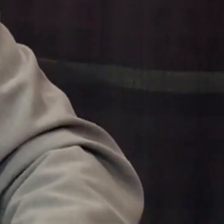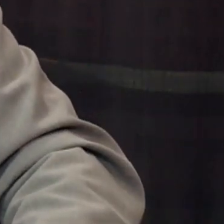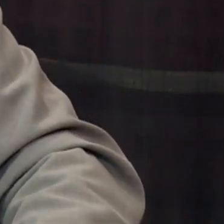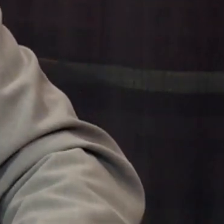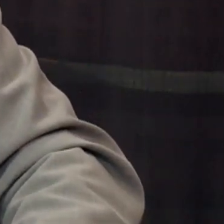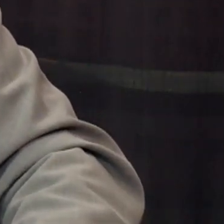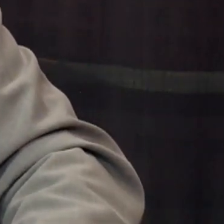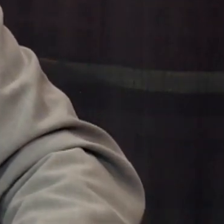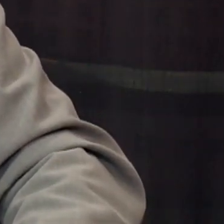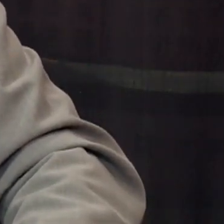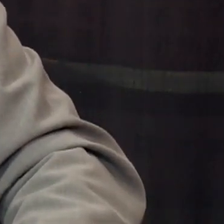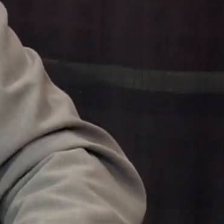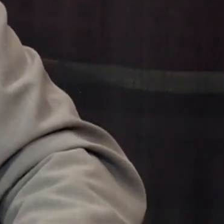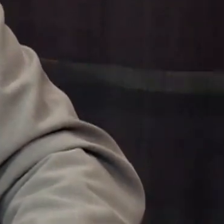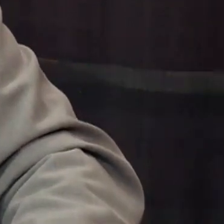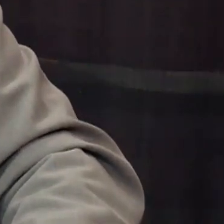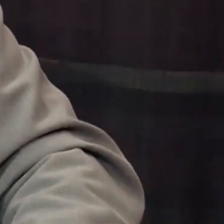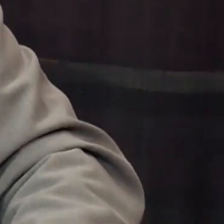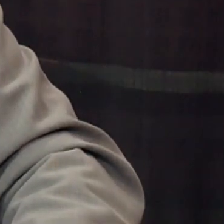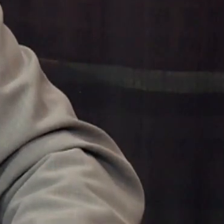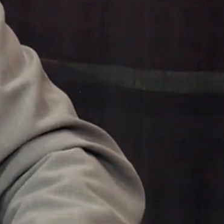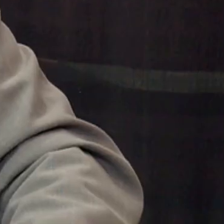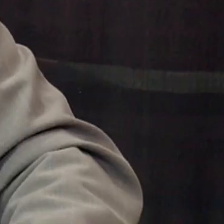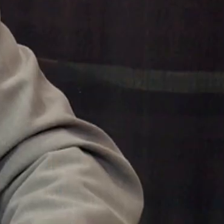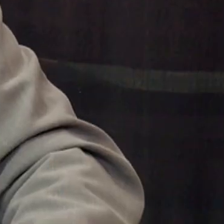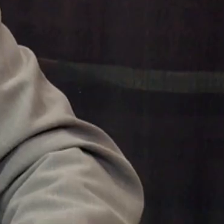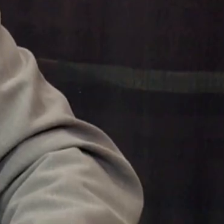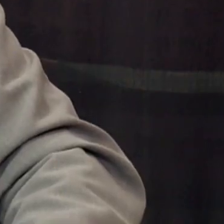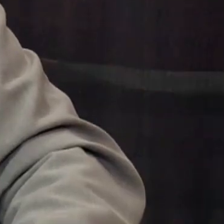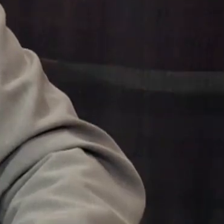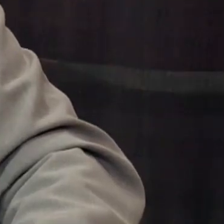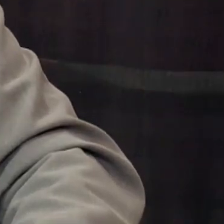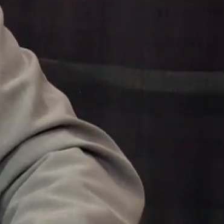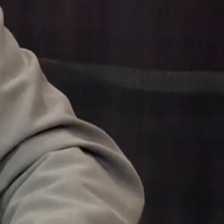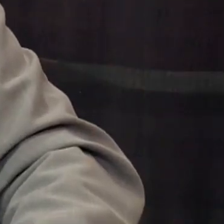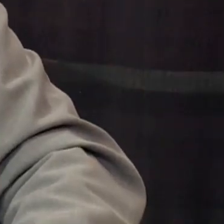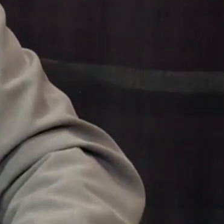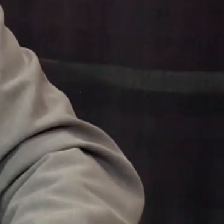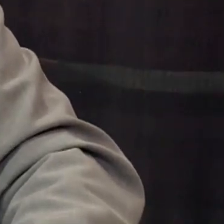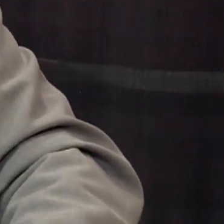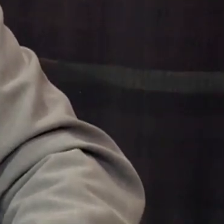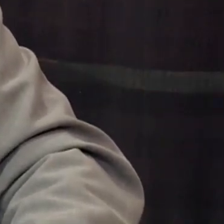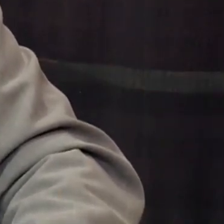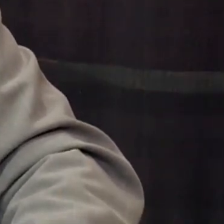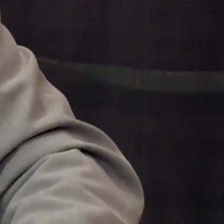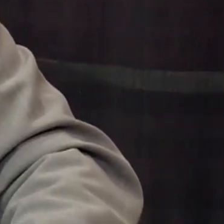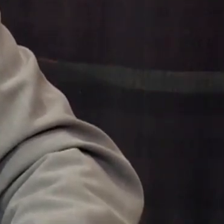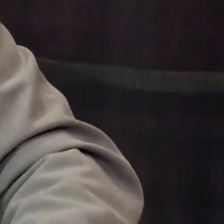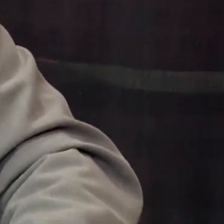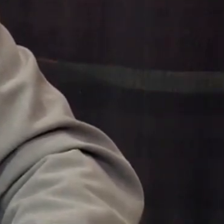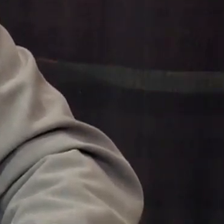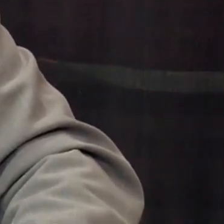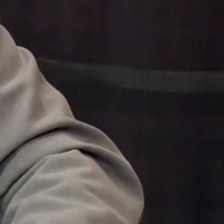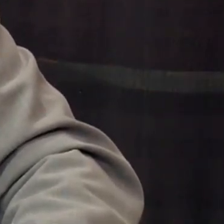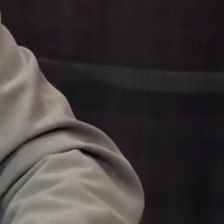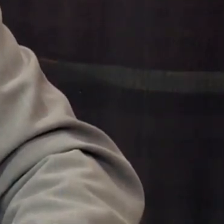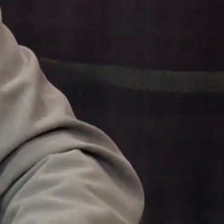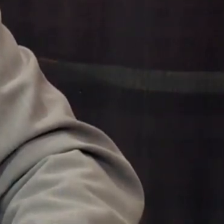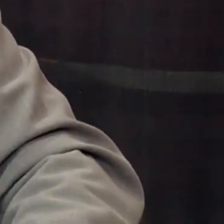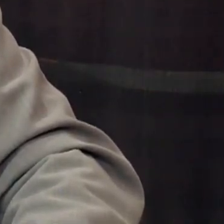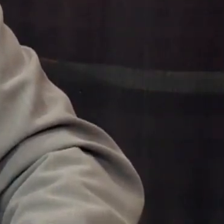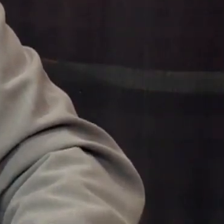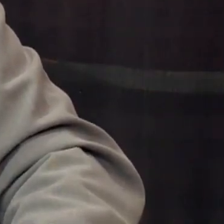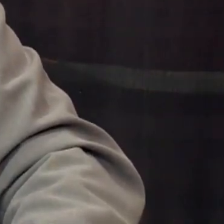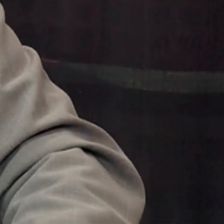Claro, não é o ideal, mas assim, pode acabar. E aí a pessoa ela fica muito presa, tá bom, quem eu era antes de estar naquele relacionamento.